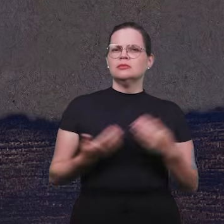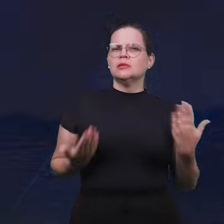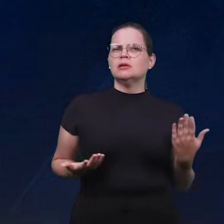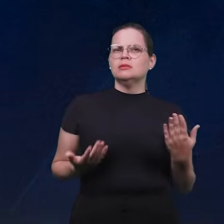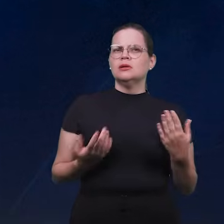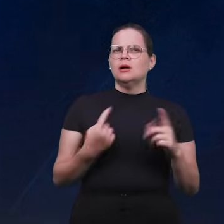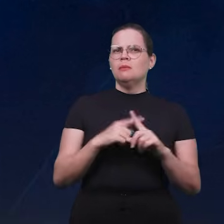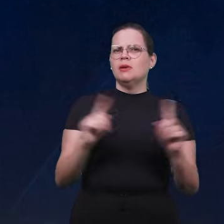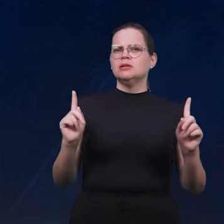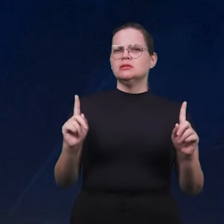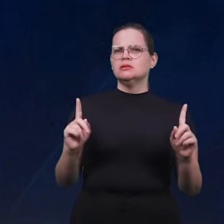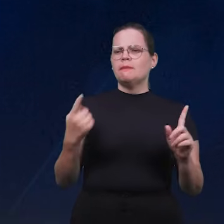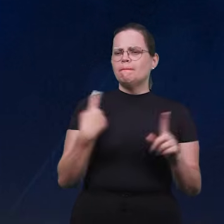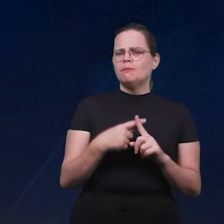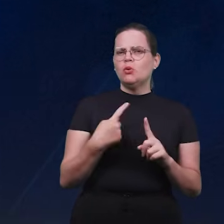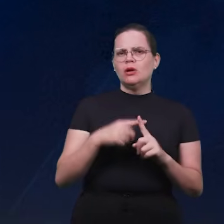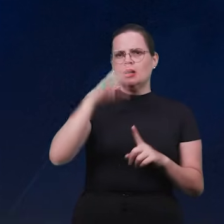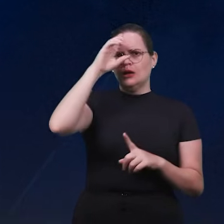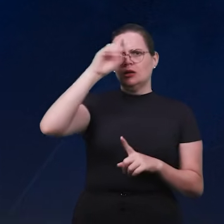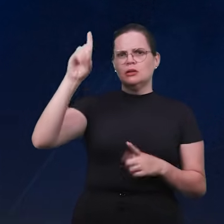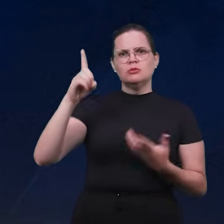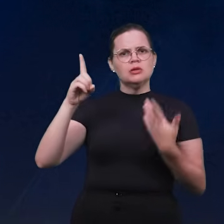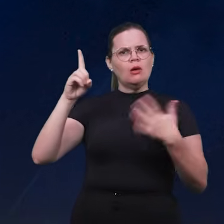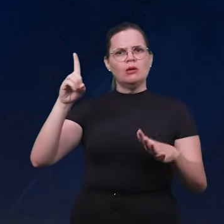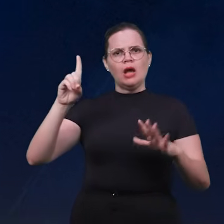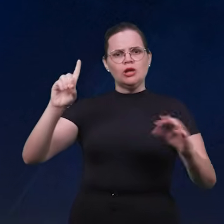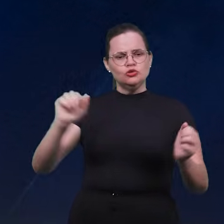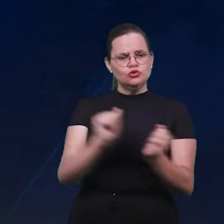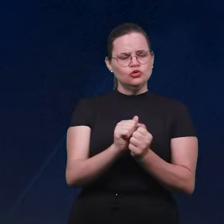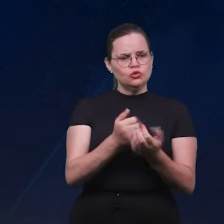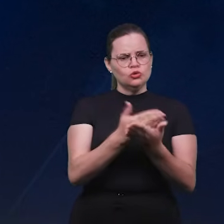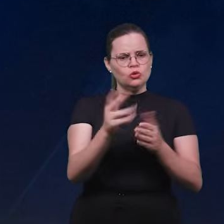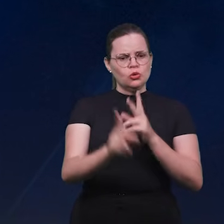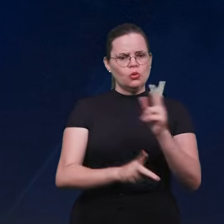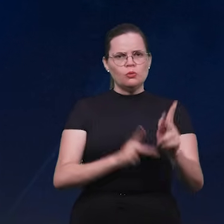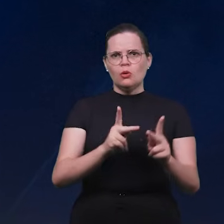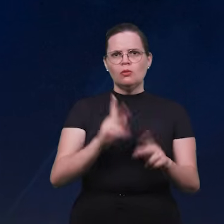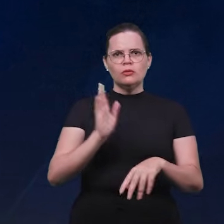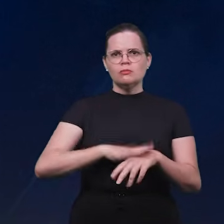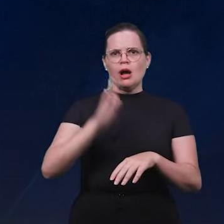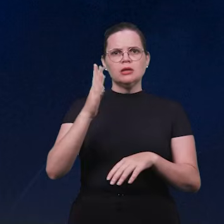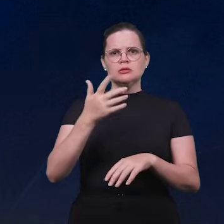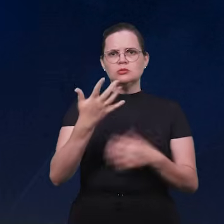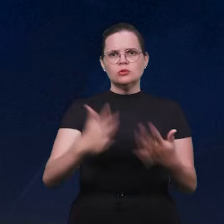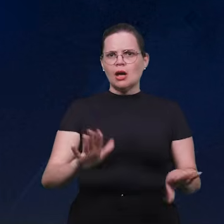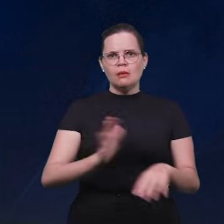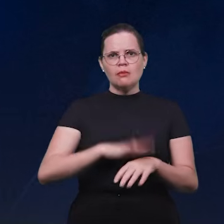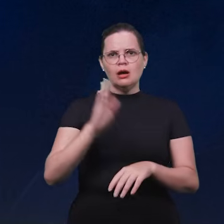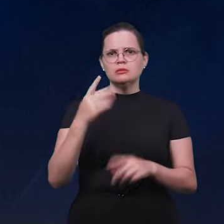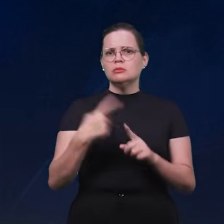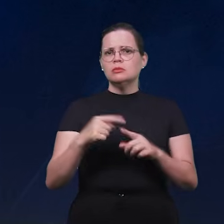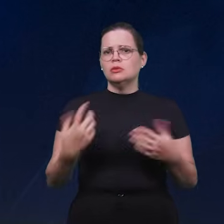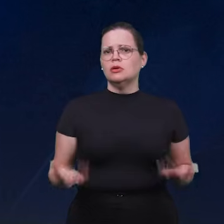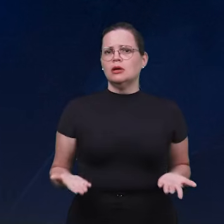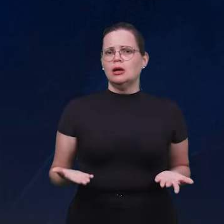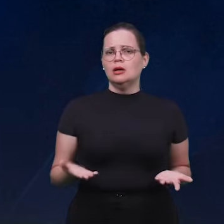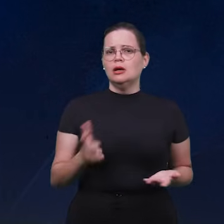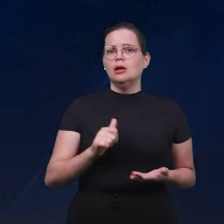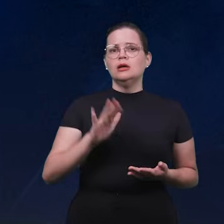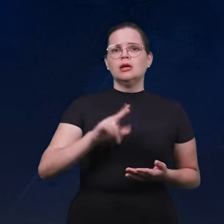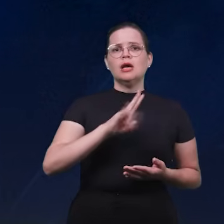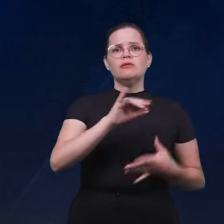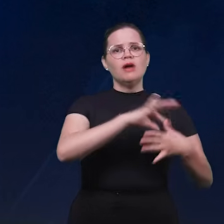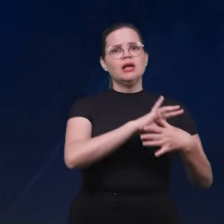com seu povo a partir do Monte Sinai? Quem os conduziria a partir daquele ponto em que